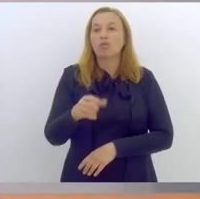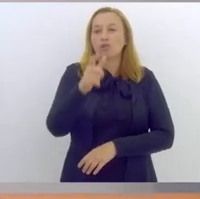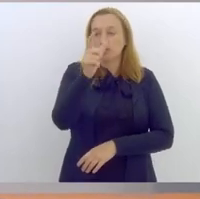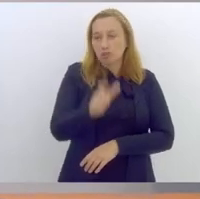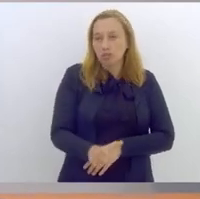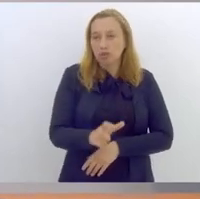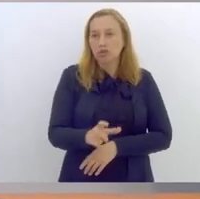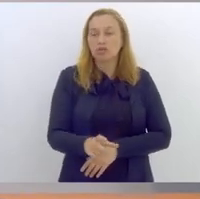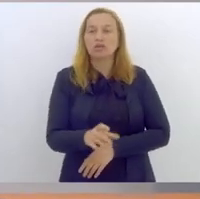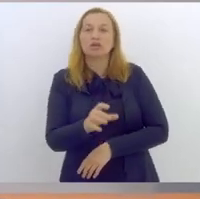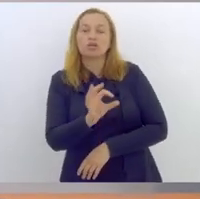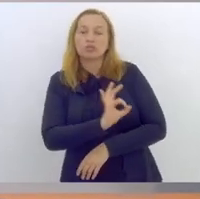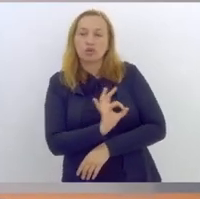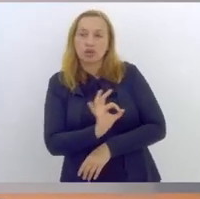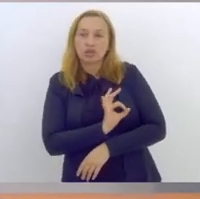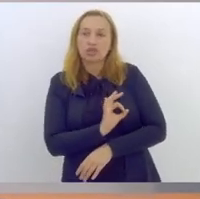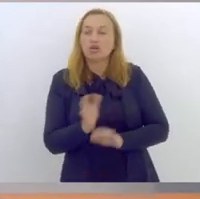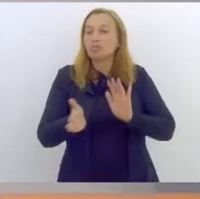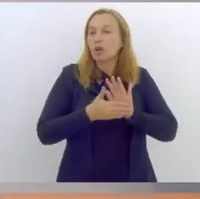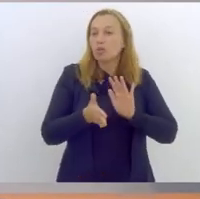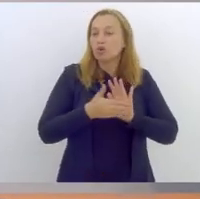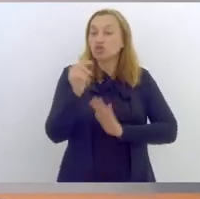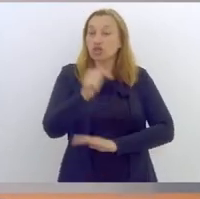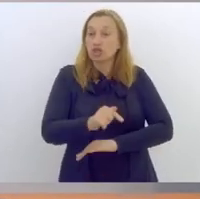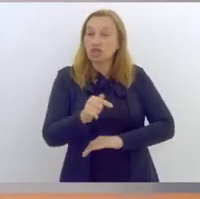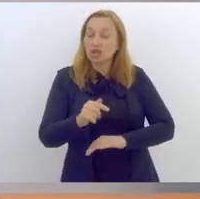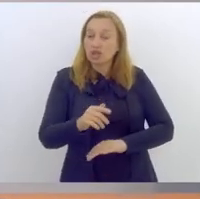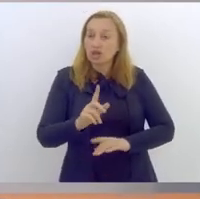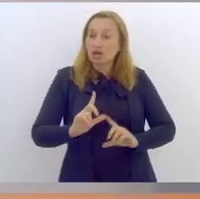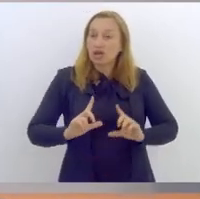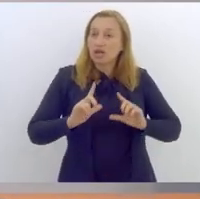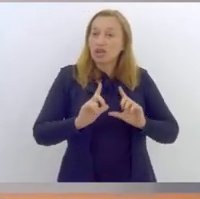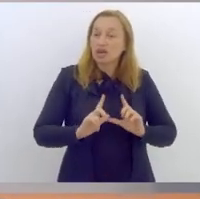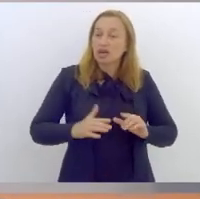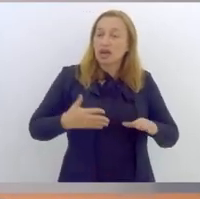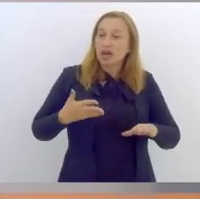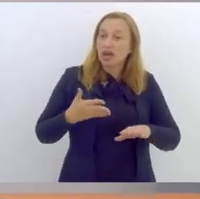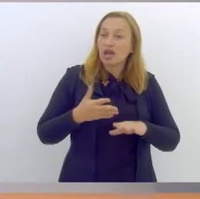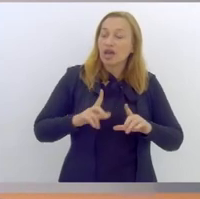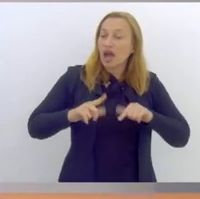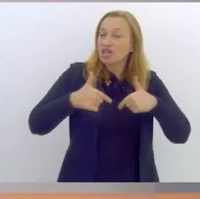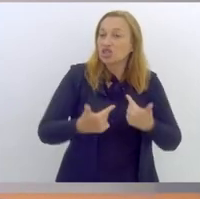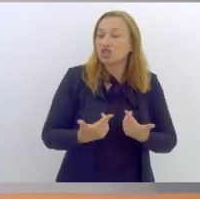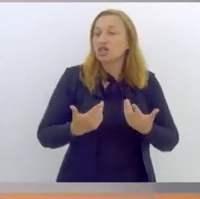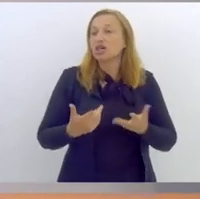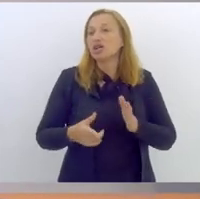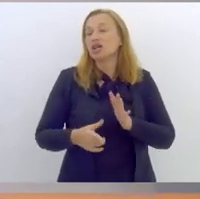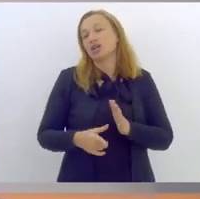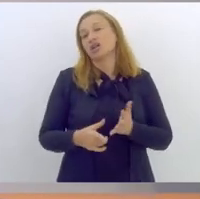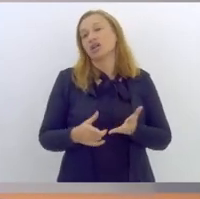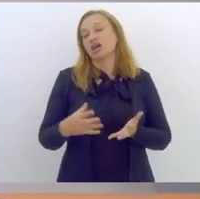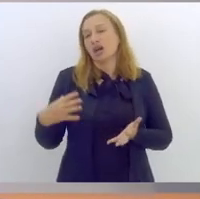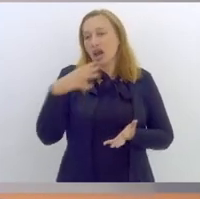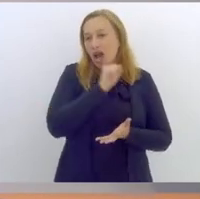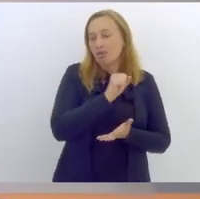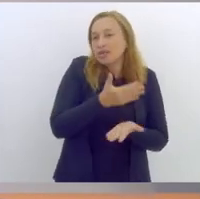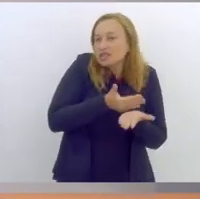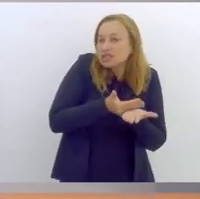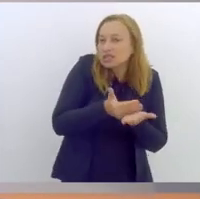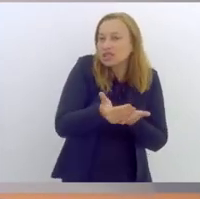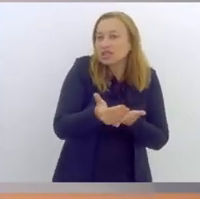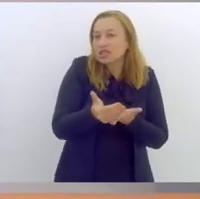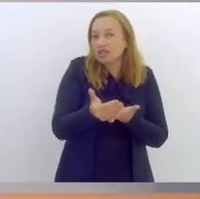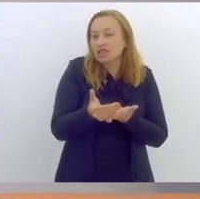na verdade propôs aqui antecipar algo que já vai vir de qualquer maneira para nós sermos Os Pioneiros e não